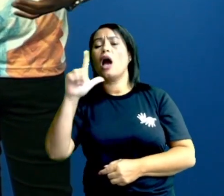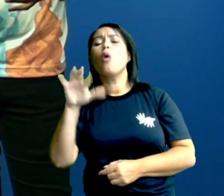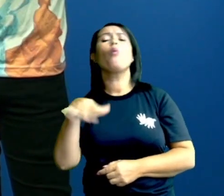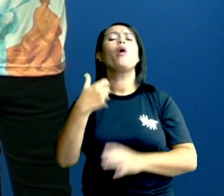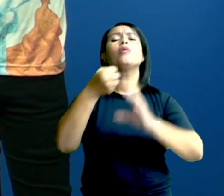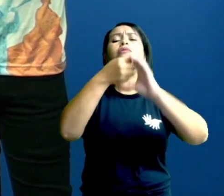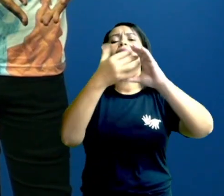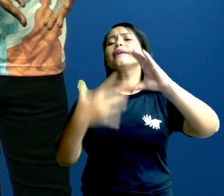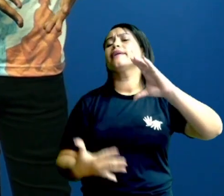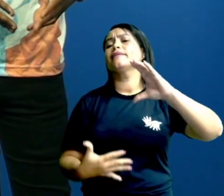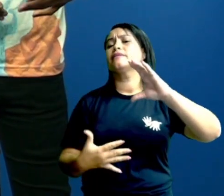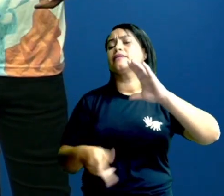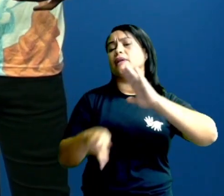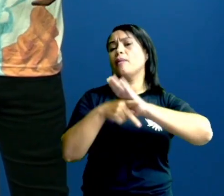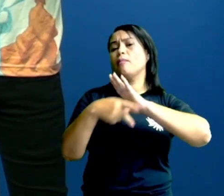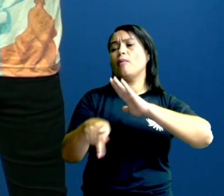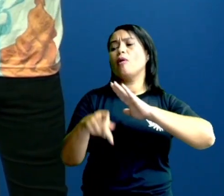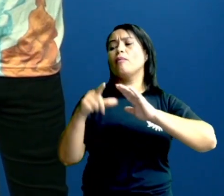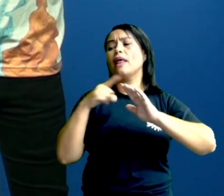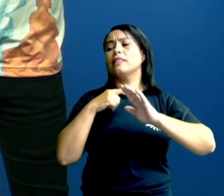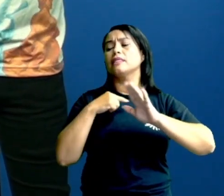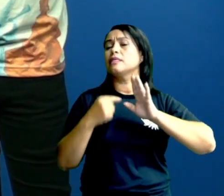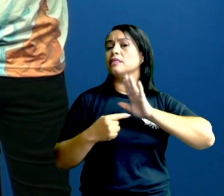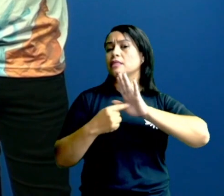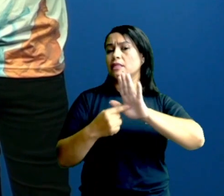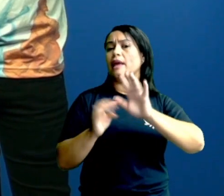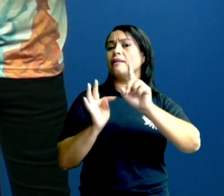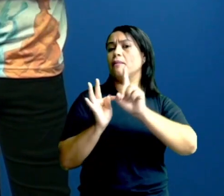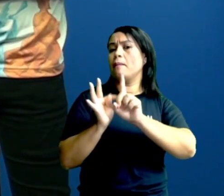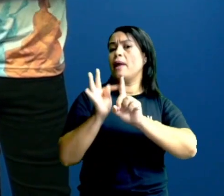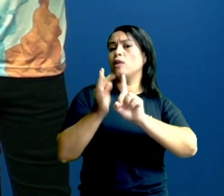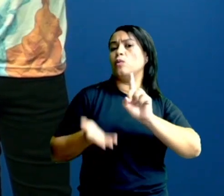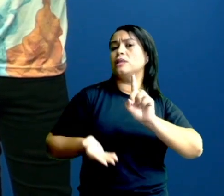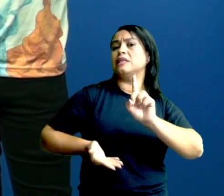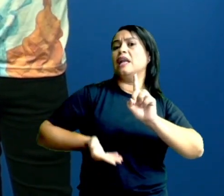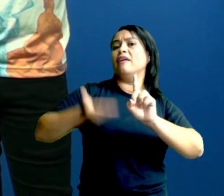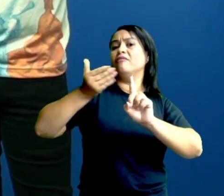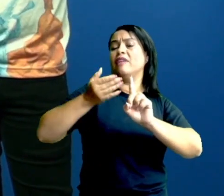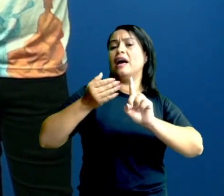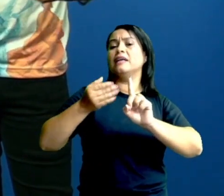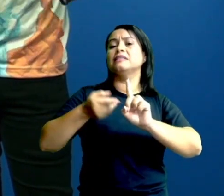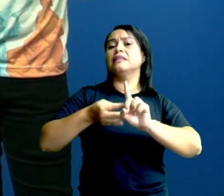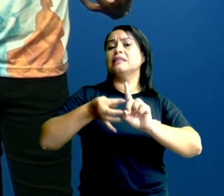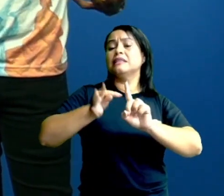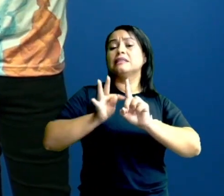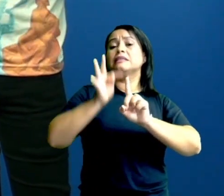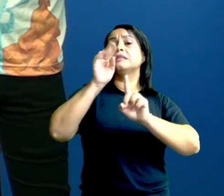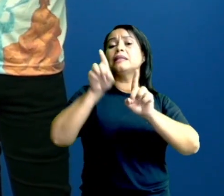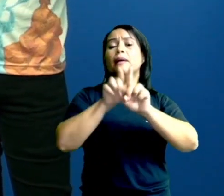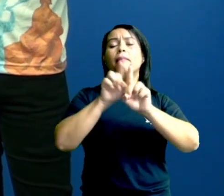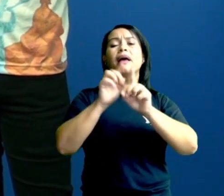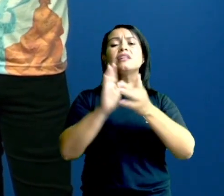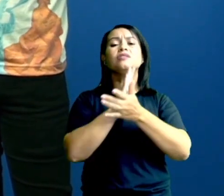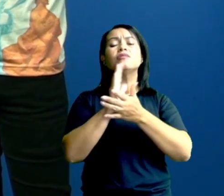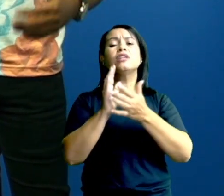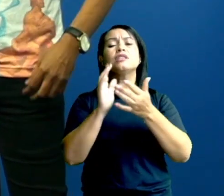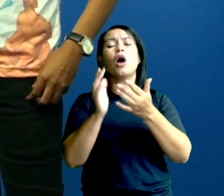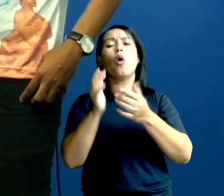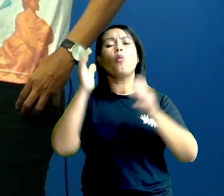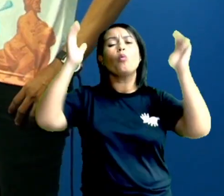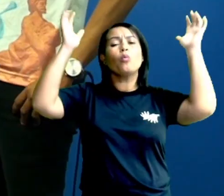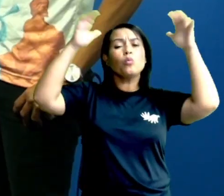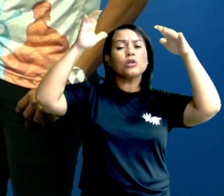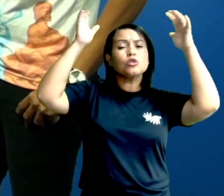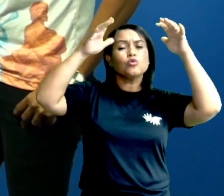do clima equatorial o clima se destaca por ter temperaturas elevadas a cidade e Chuvas regulares que